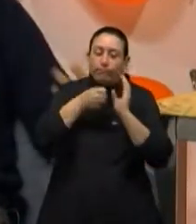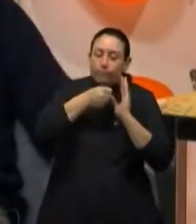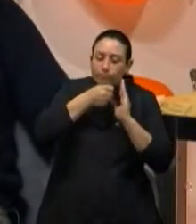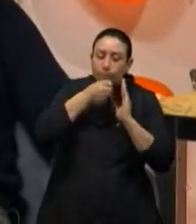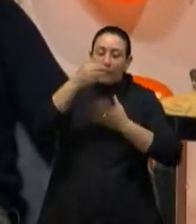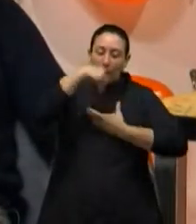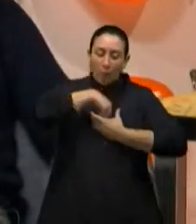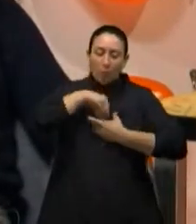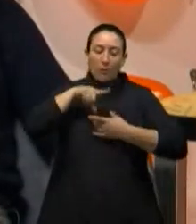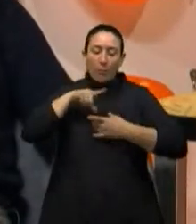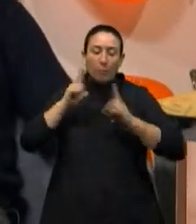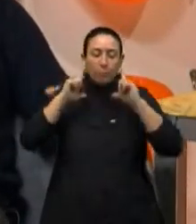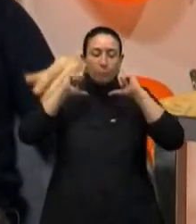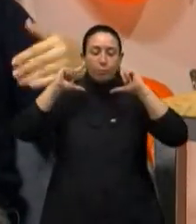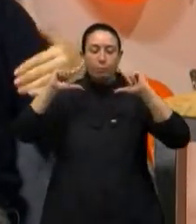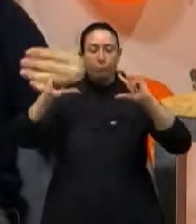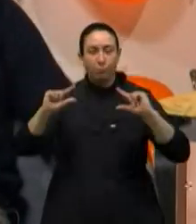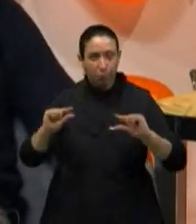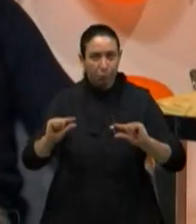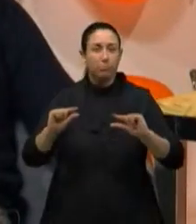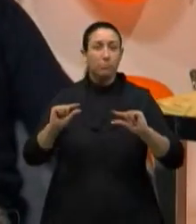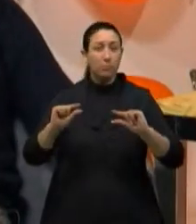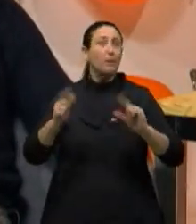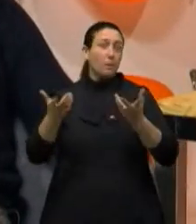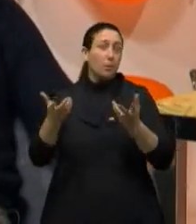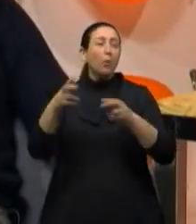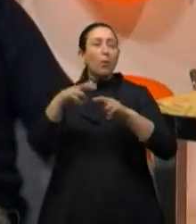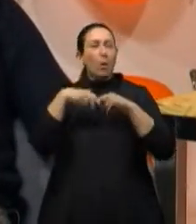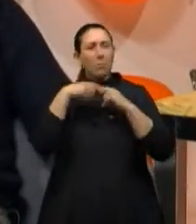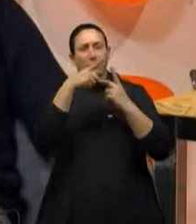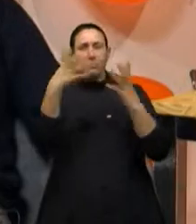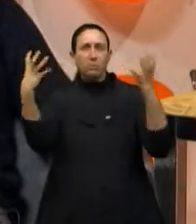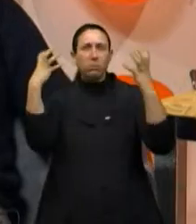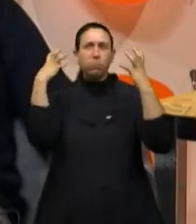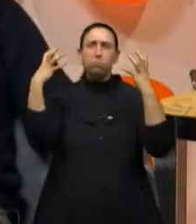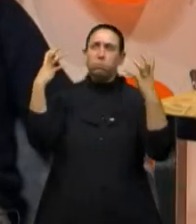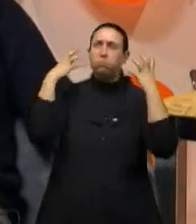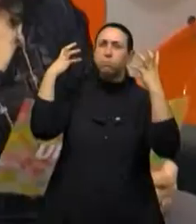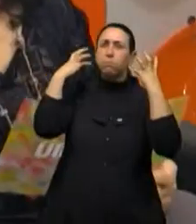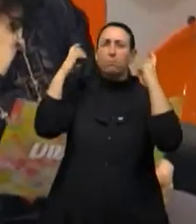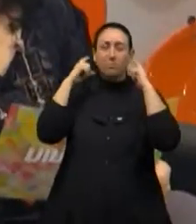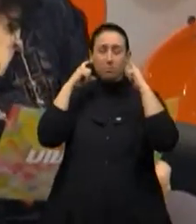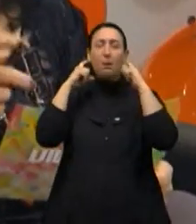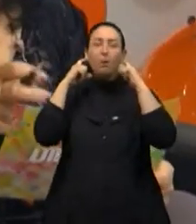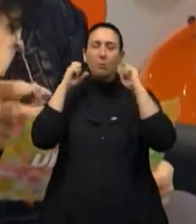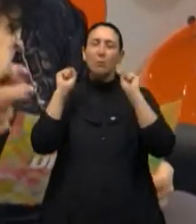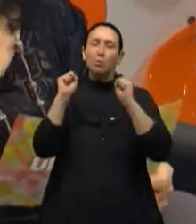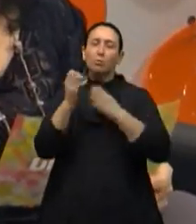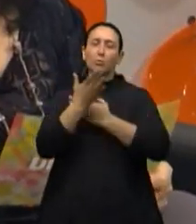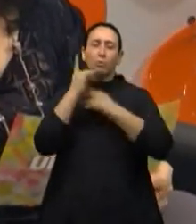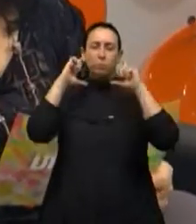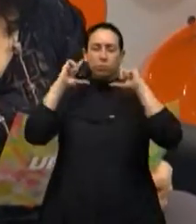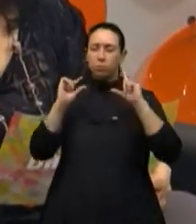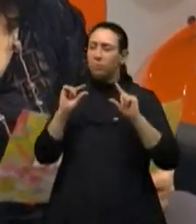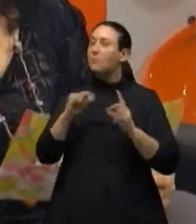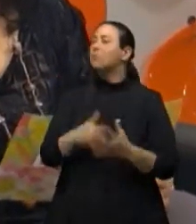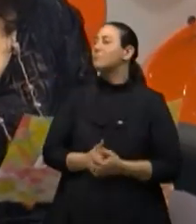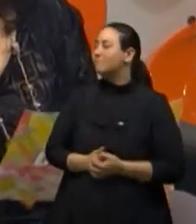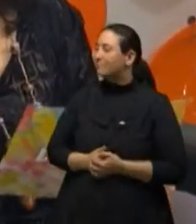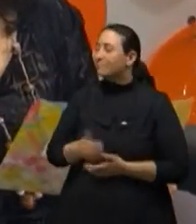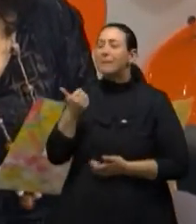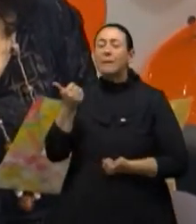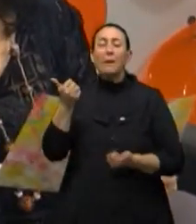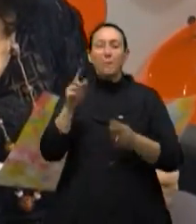mais exposto ao ruído a gente acaba tendo envelhecimento também mais prec tá mas agora eu vou fazer aquela pergunta quando vocês me encontram no